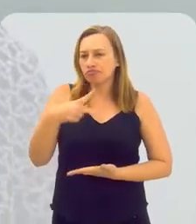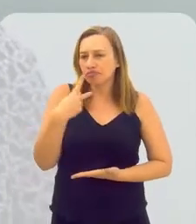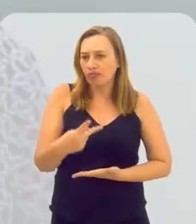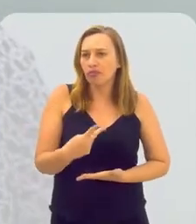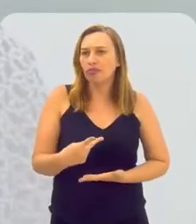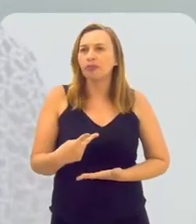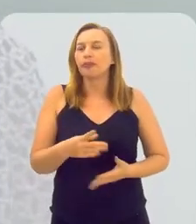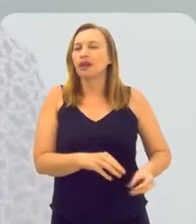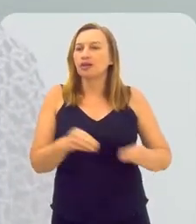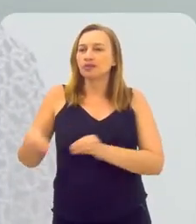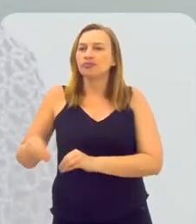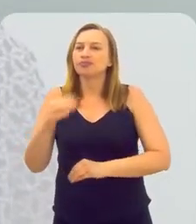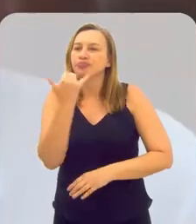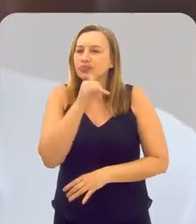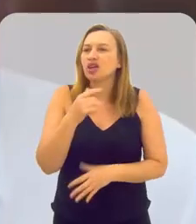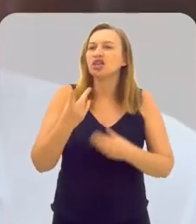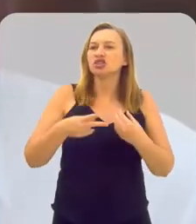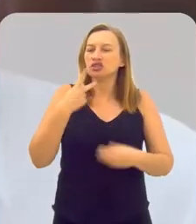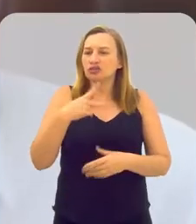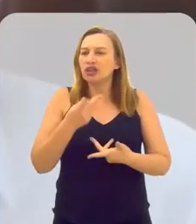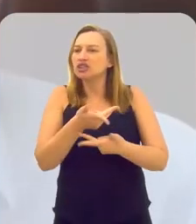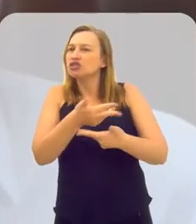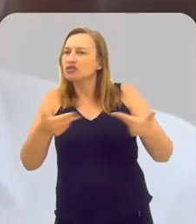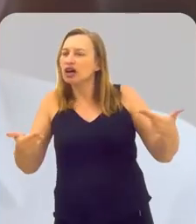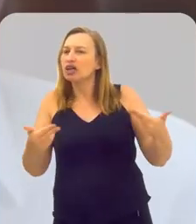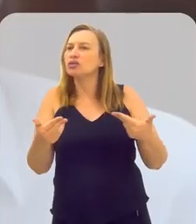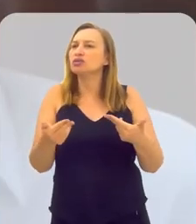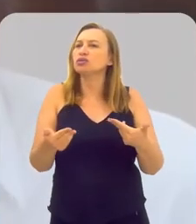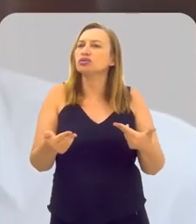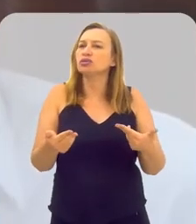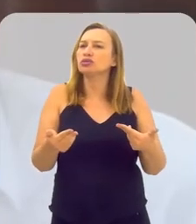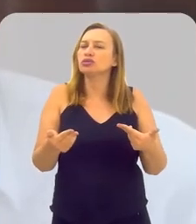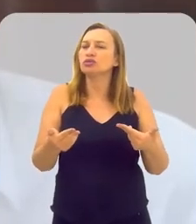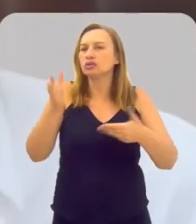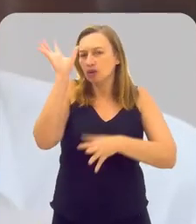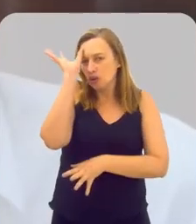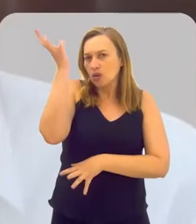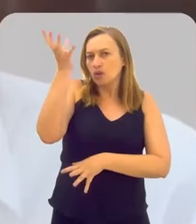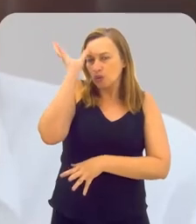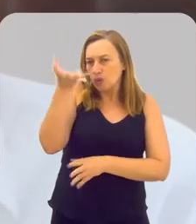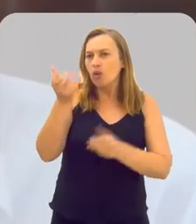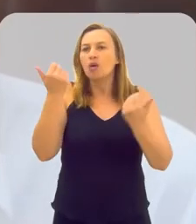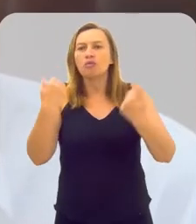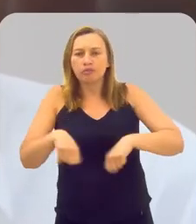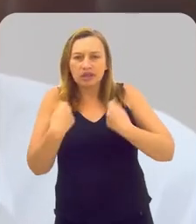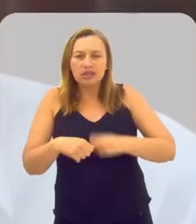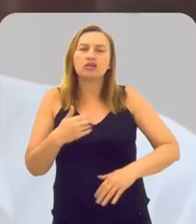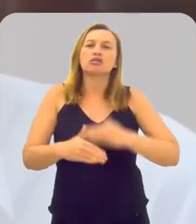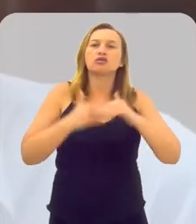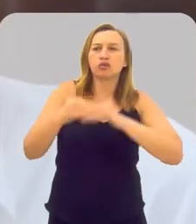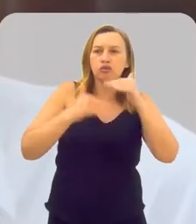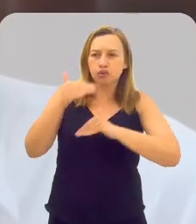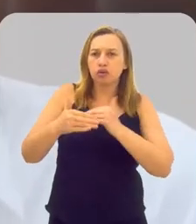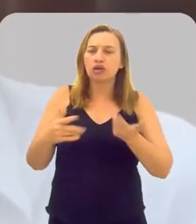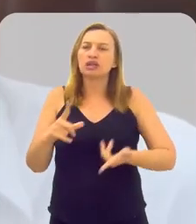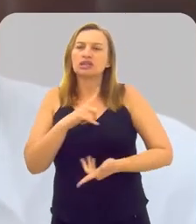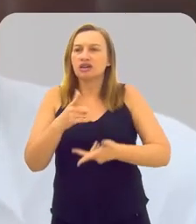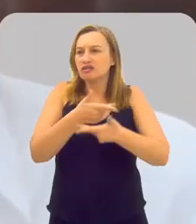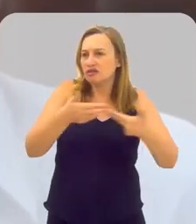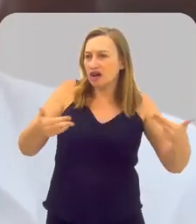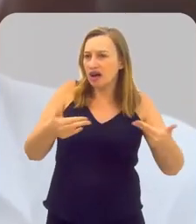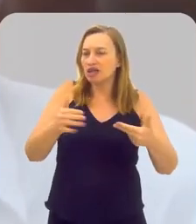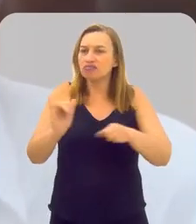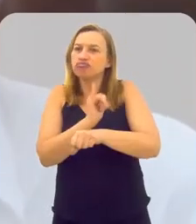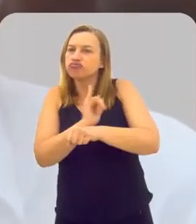energética? Então, né, quando a gente fala de transição energética, a gente fala de uma série de soluções que a gente